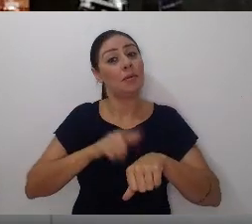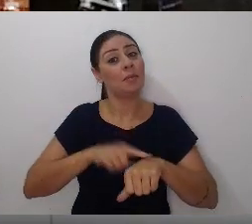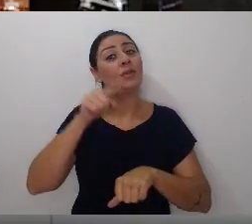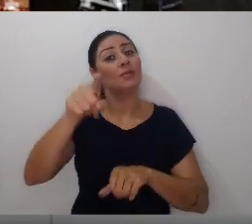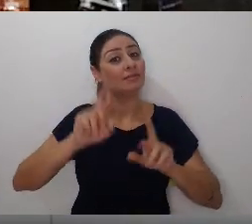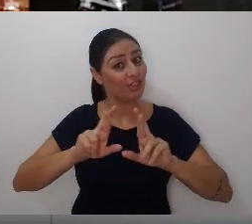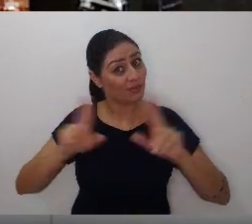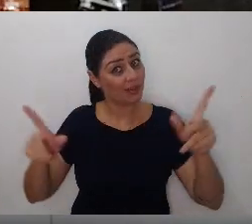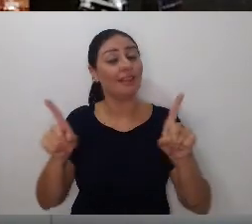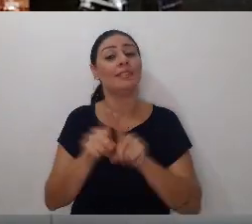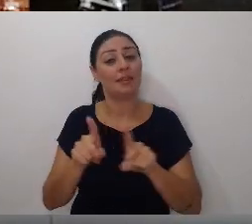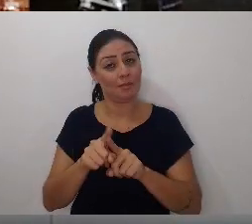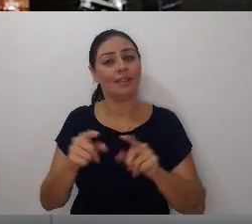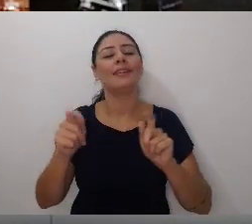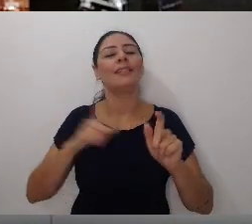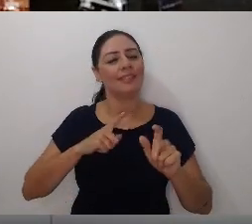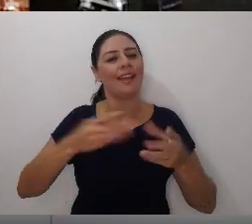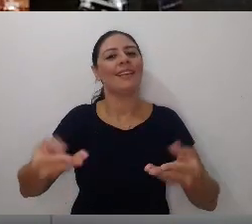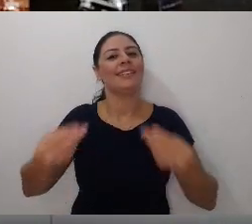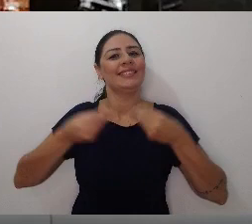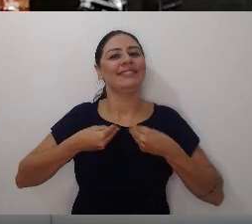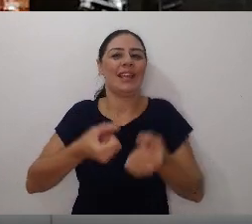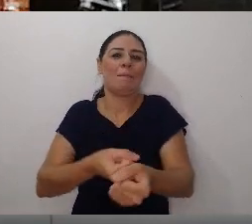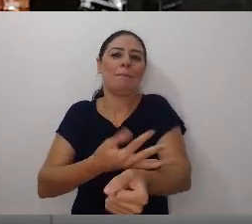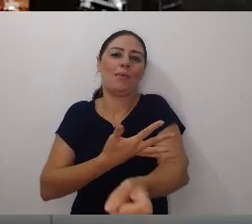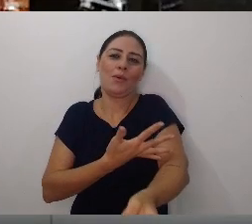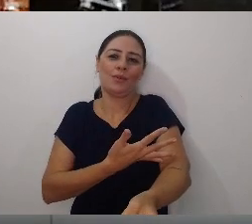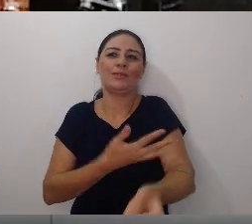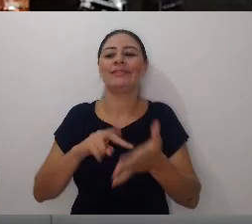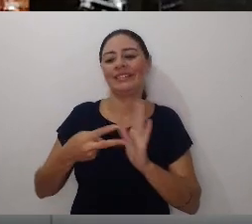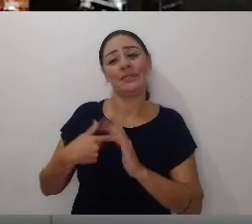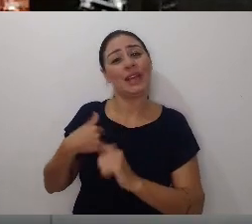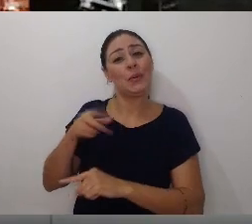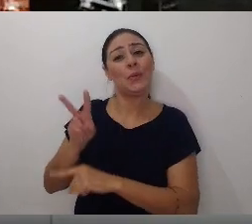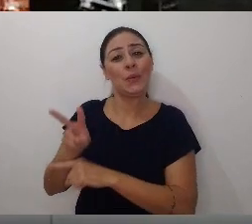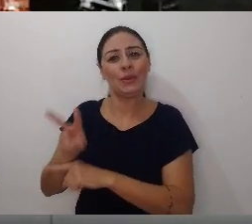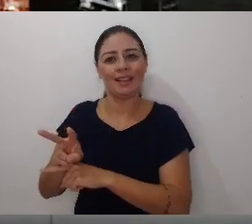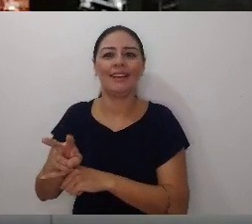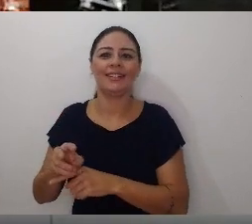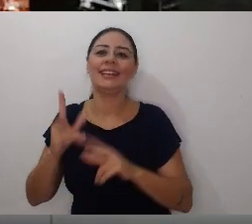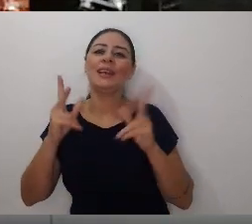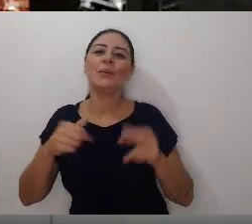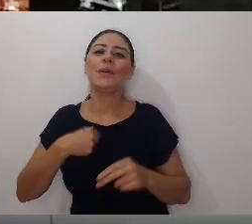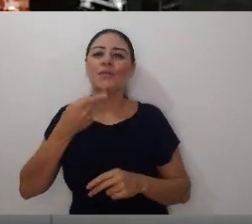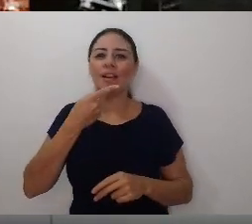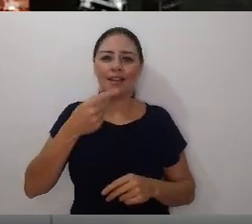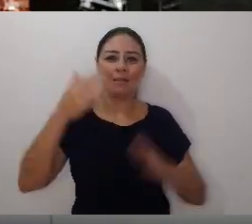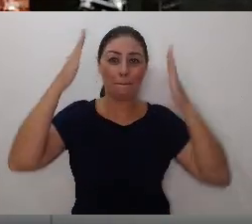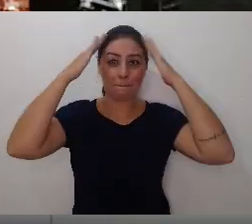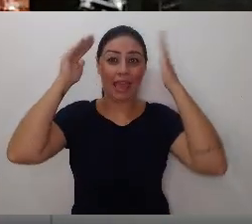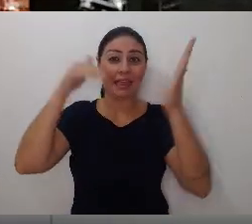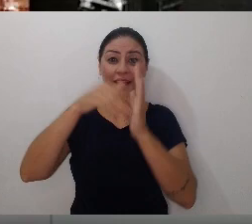missão. Então, é a hora ali de você fazer algumas coisinhas diferentes, aquilo vai ter um retorno emocional. Eu